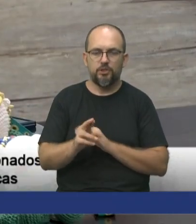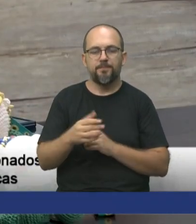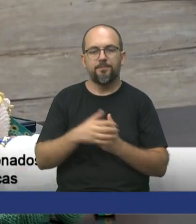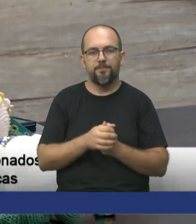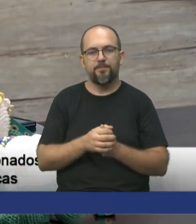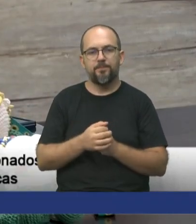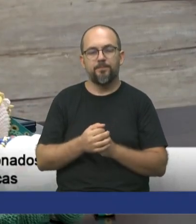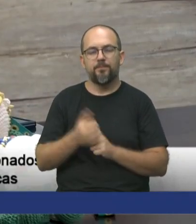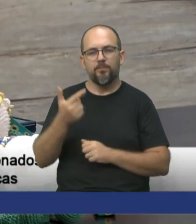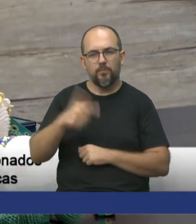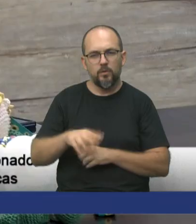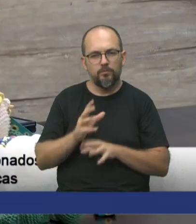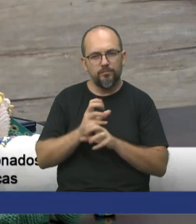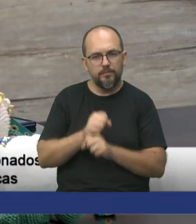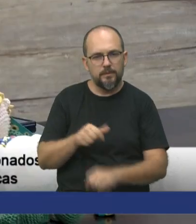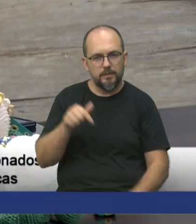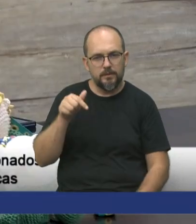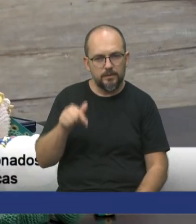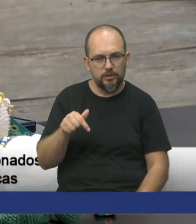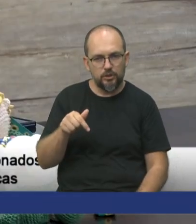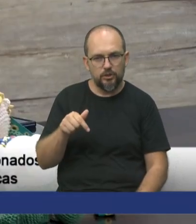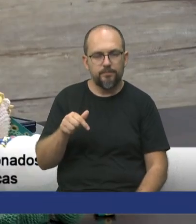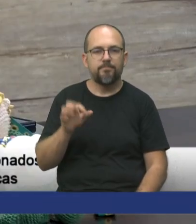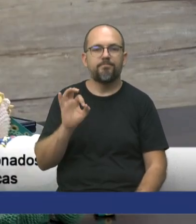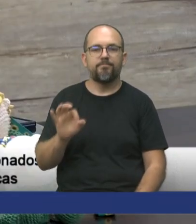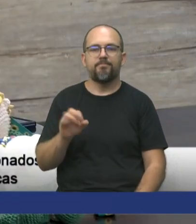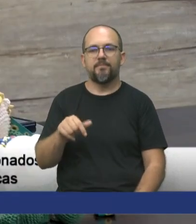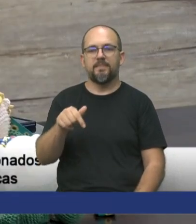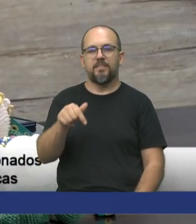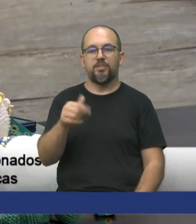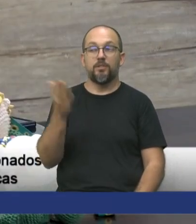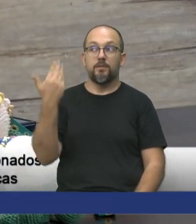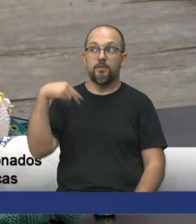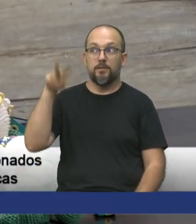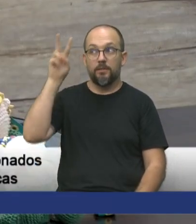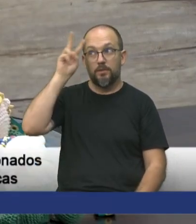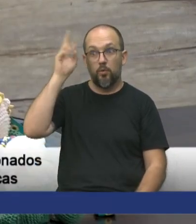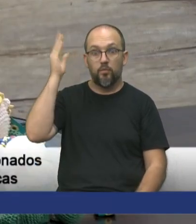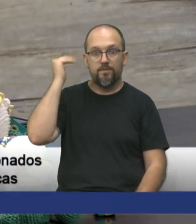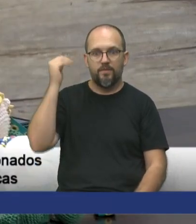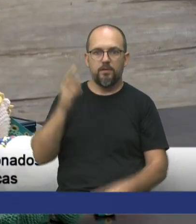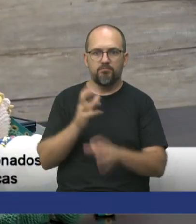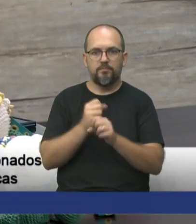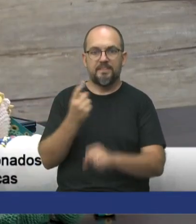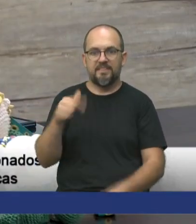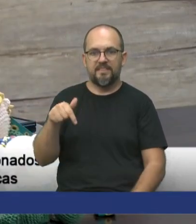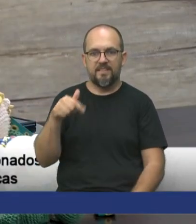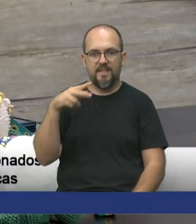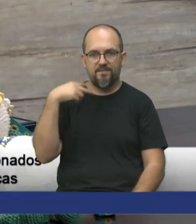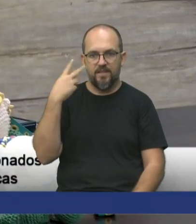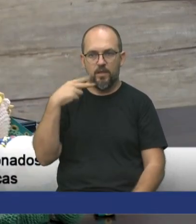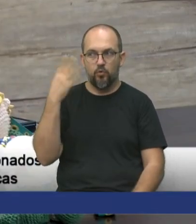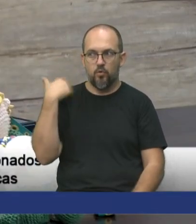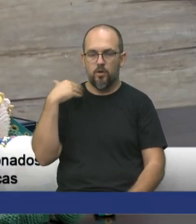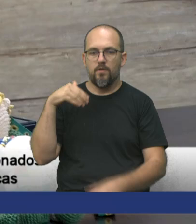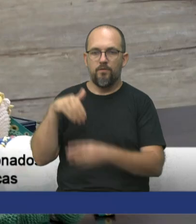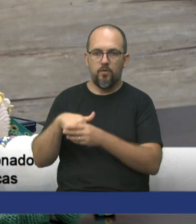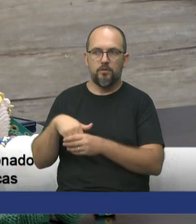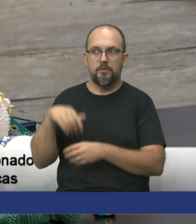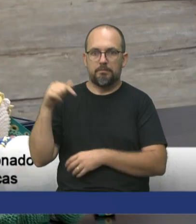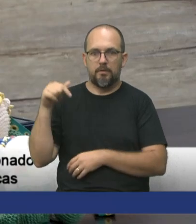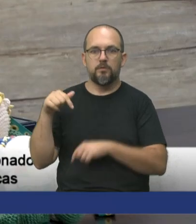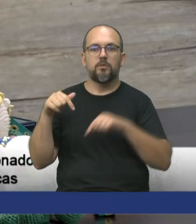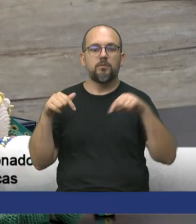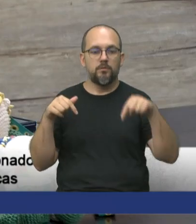novamente 7. Fomos 7 segunda-feira, dos 17 vereadores, e somos